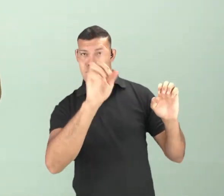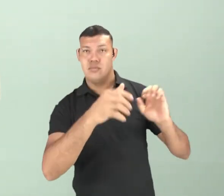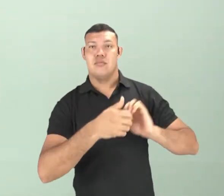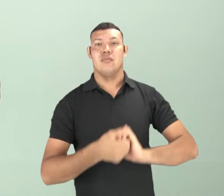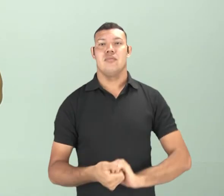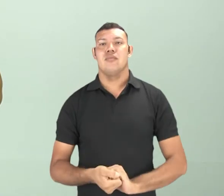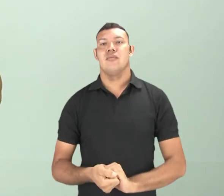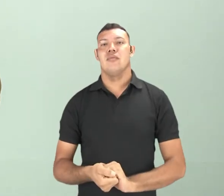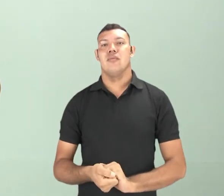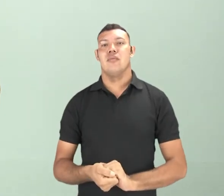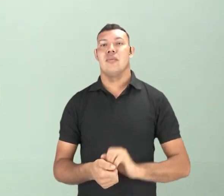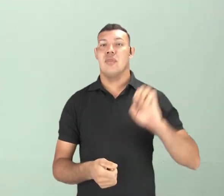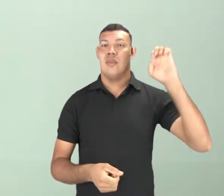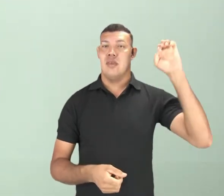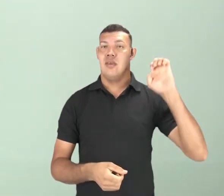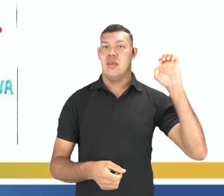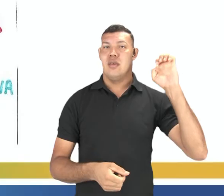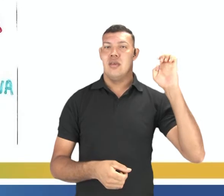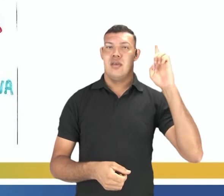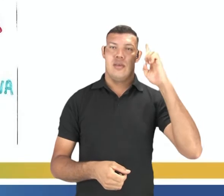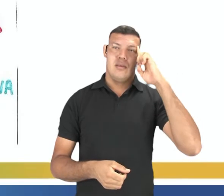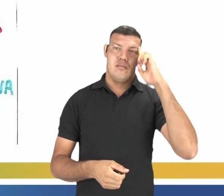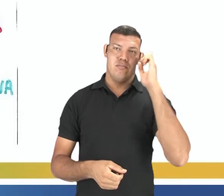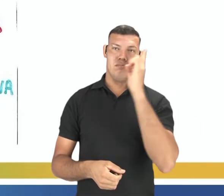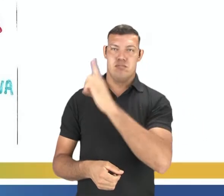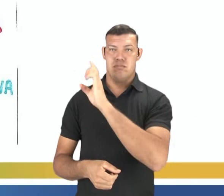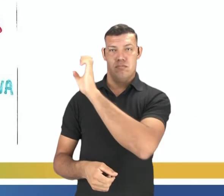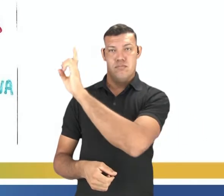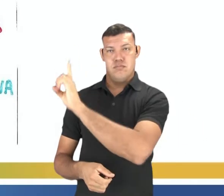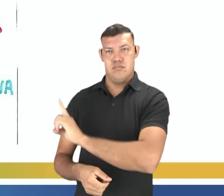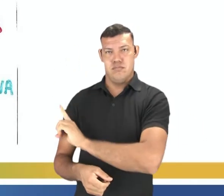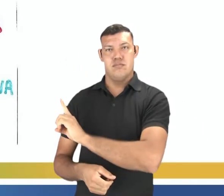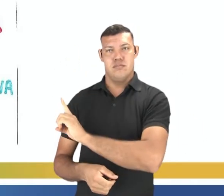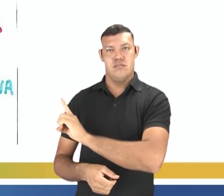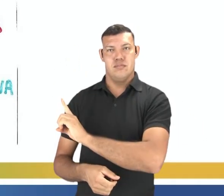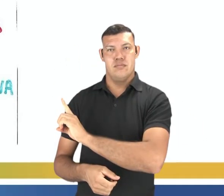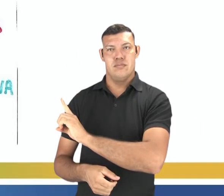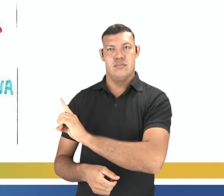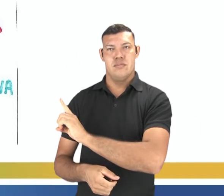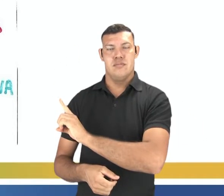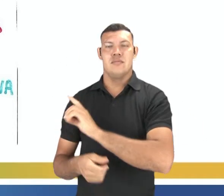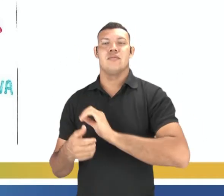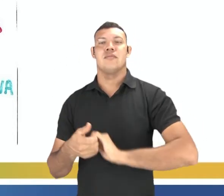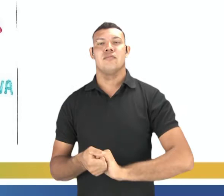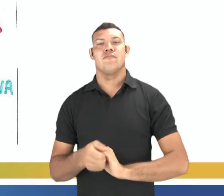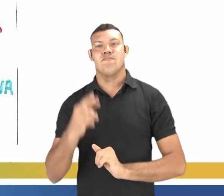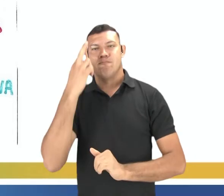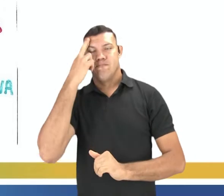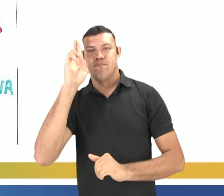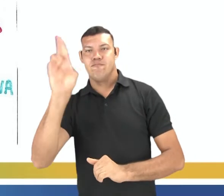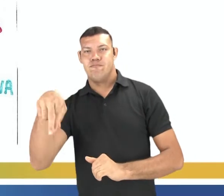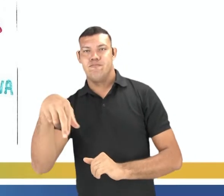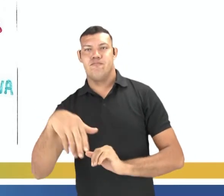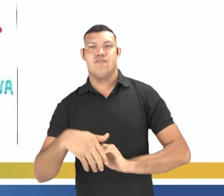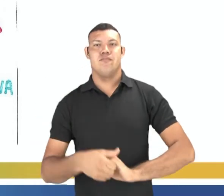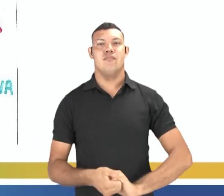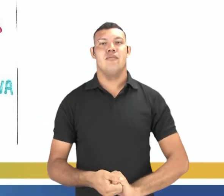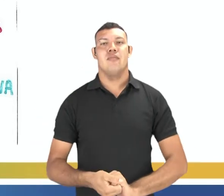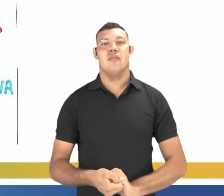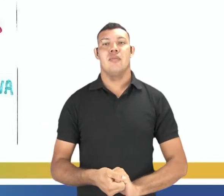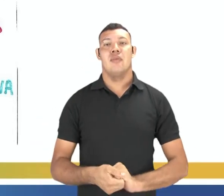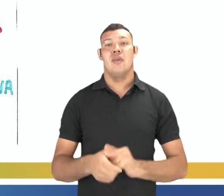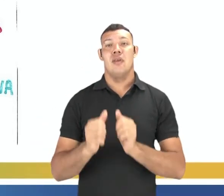lado esquerdo do cérebro controla o lado direito, que é a razão.